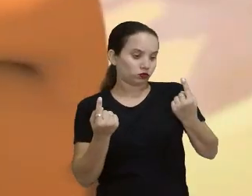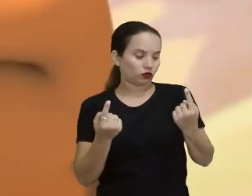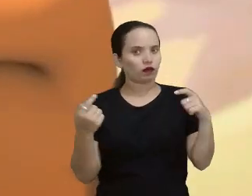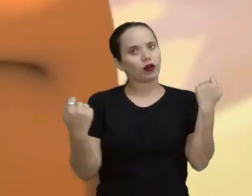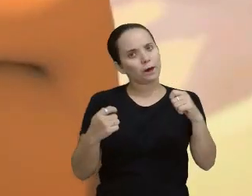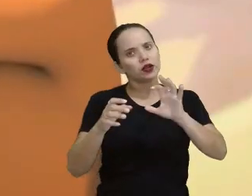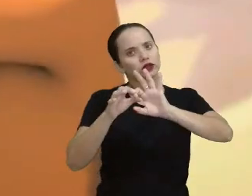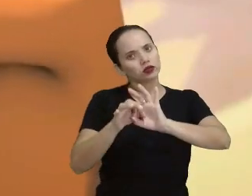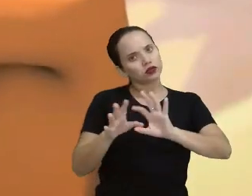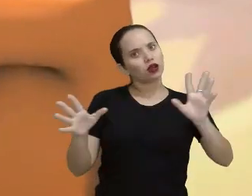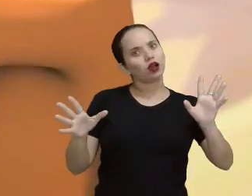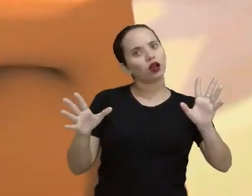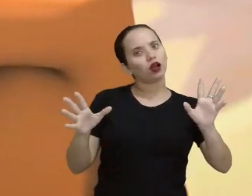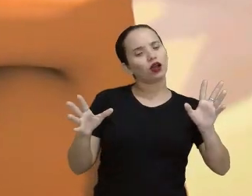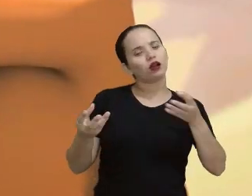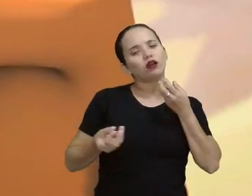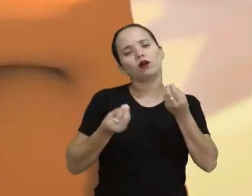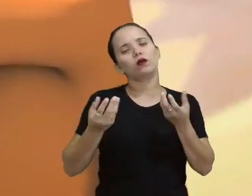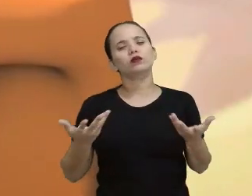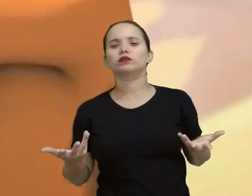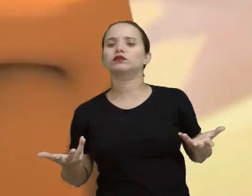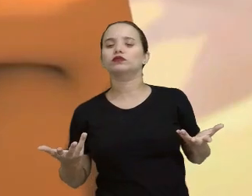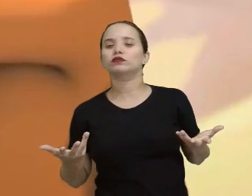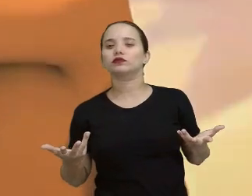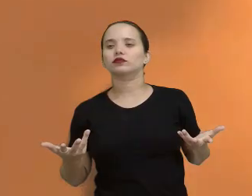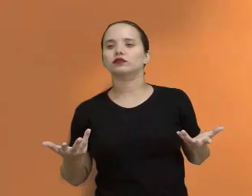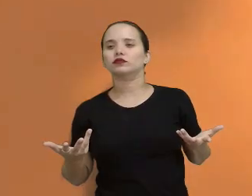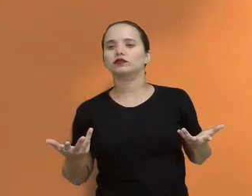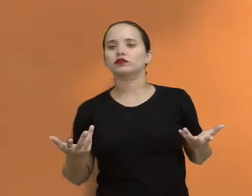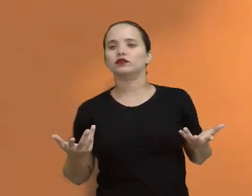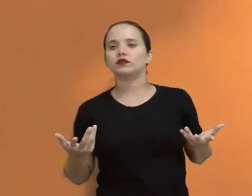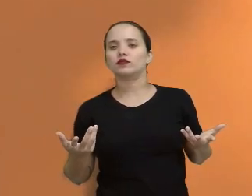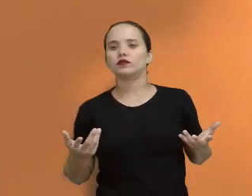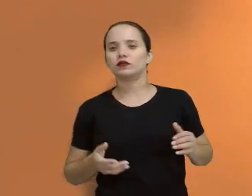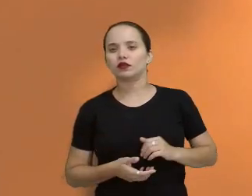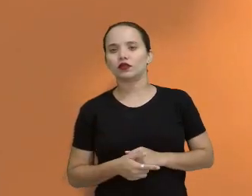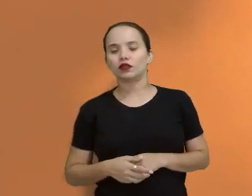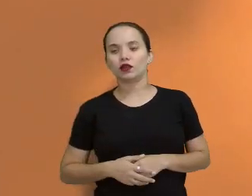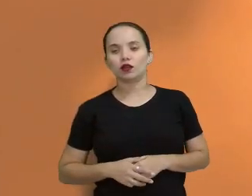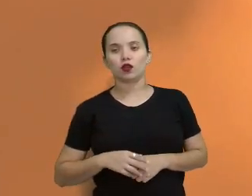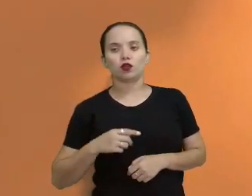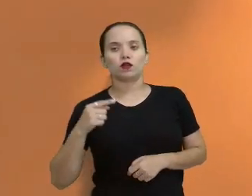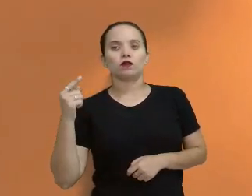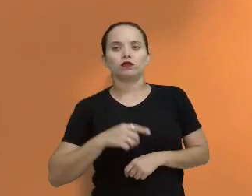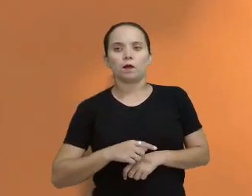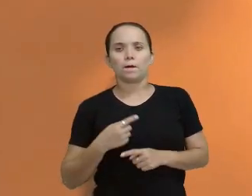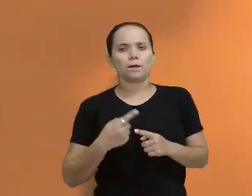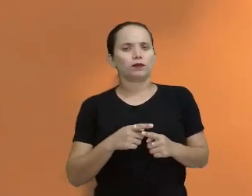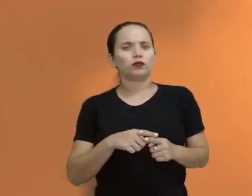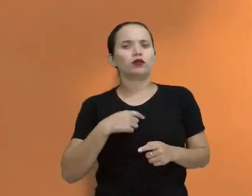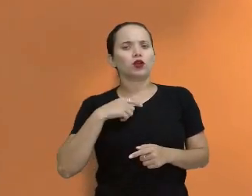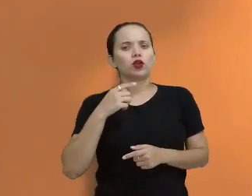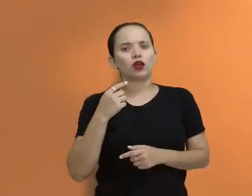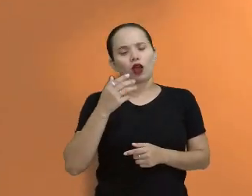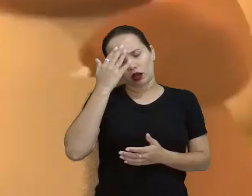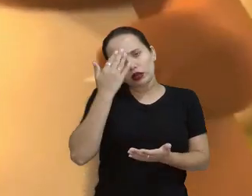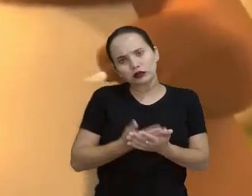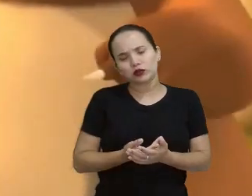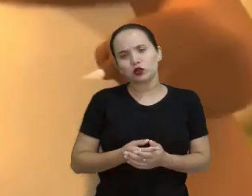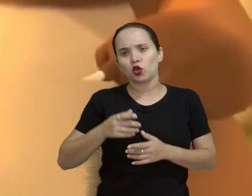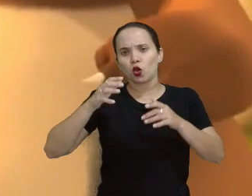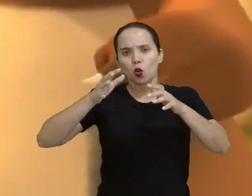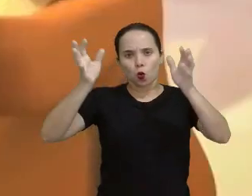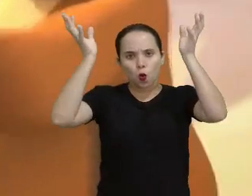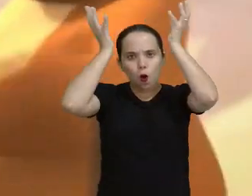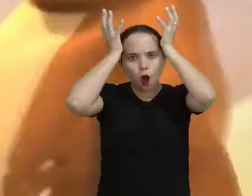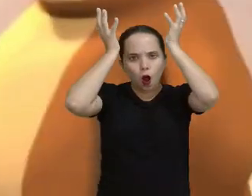Quem será que vai? Você, ó, volta. Porque esse alce aí, ele tem uma cara de ser mais tranquilo, né? O